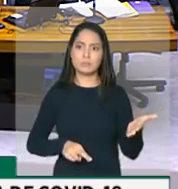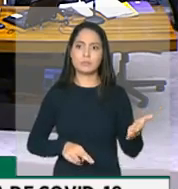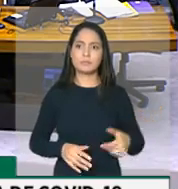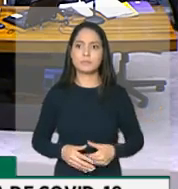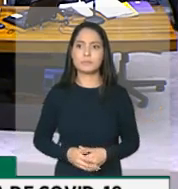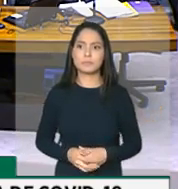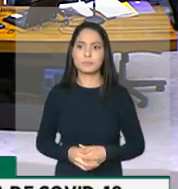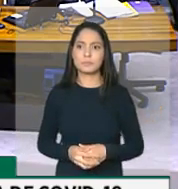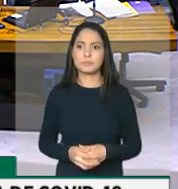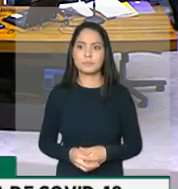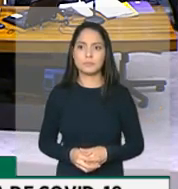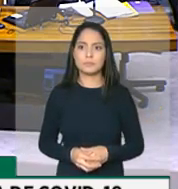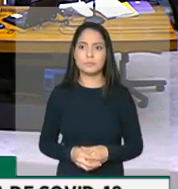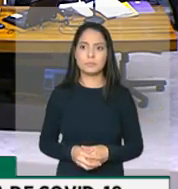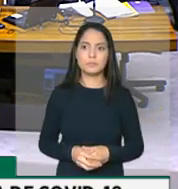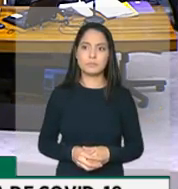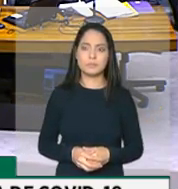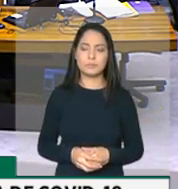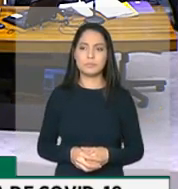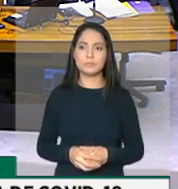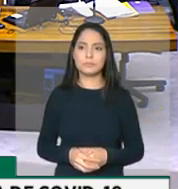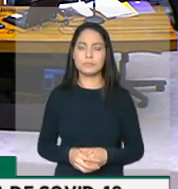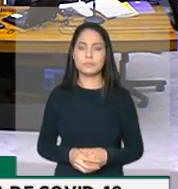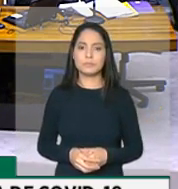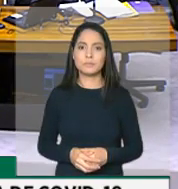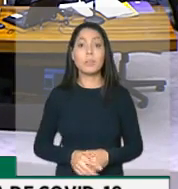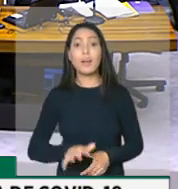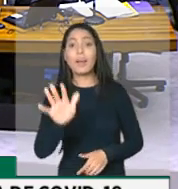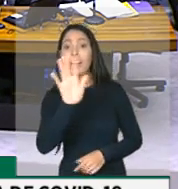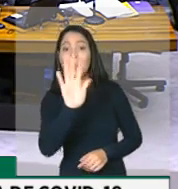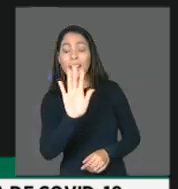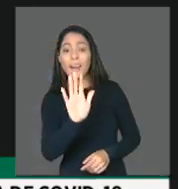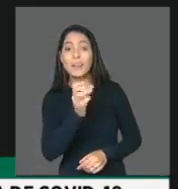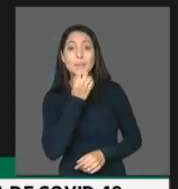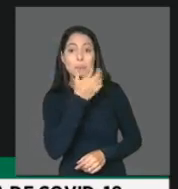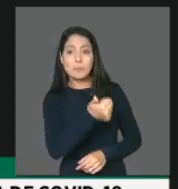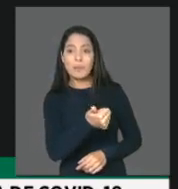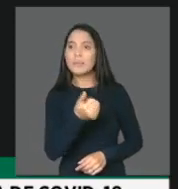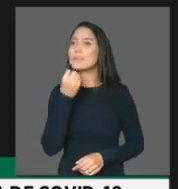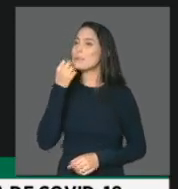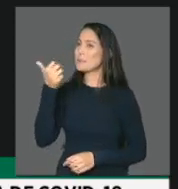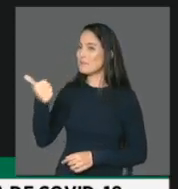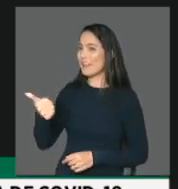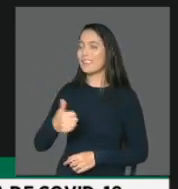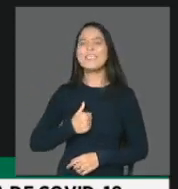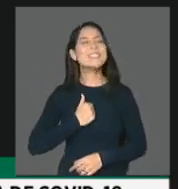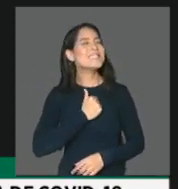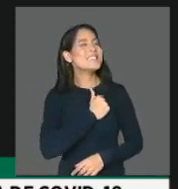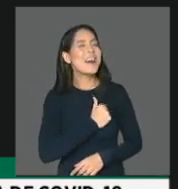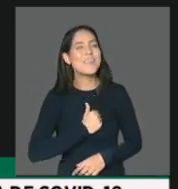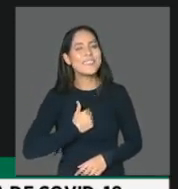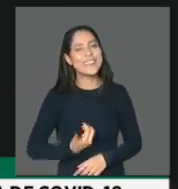Tudo bem, deputado Marcelo. Tudo bem, saudade da senhora também, deputada Soraya.